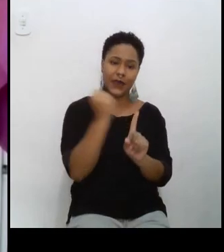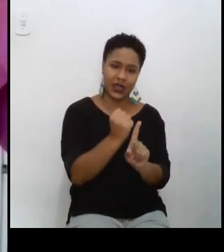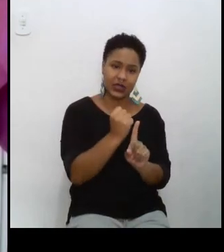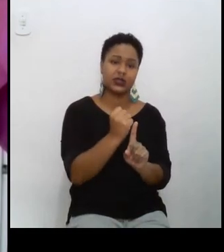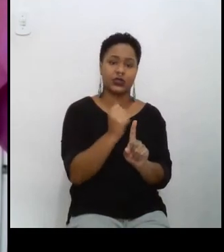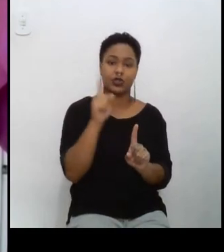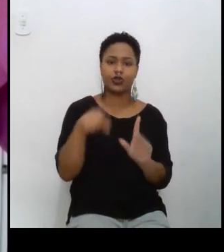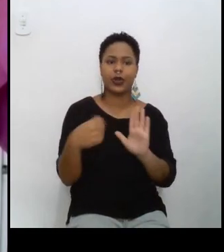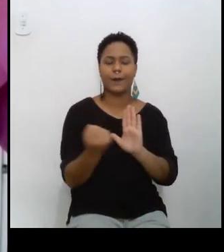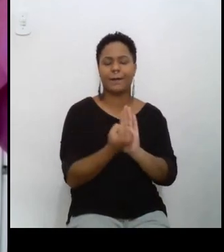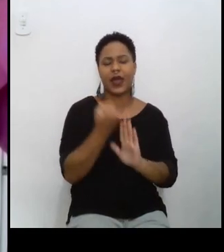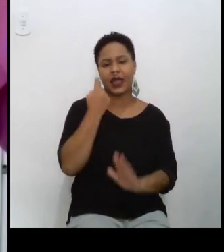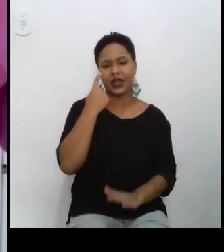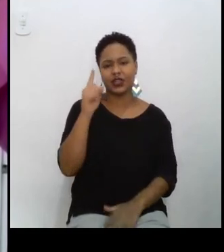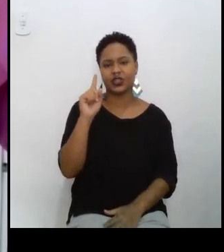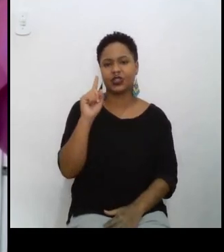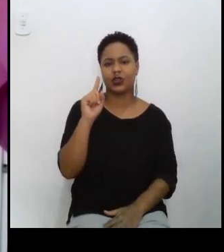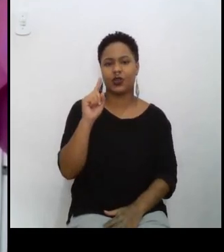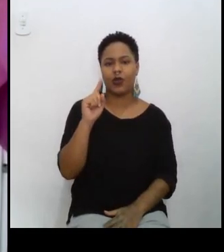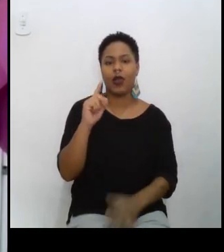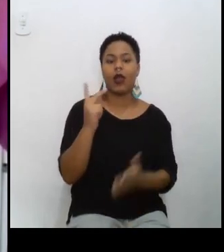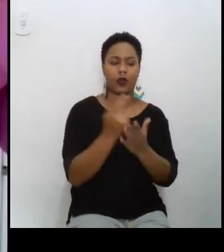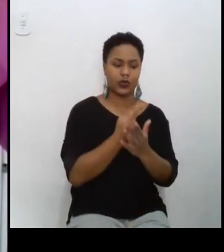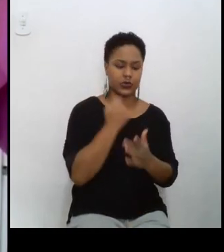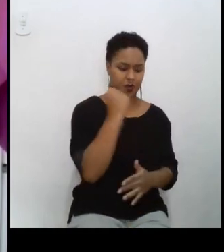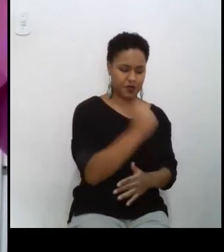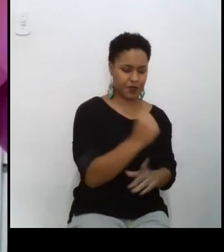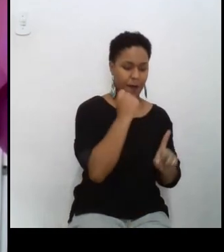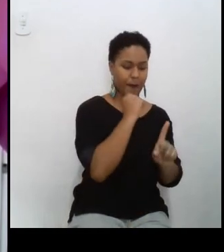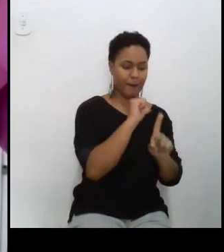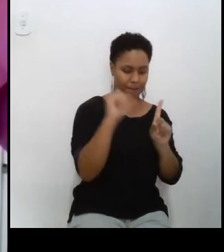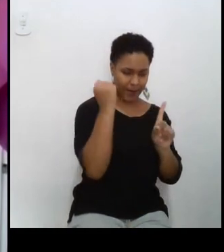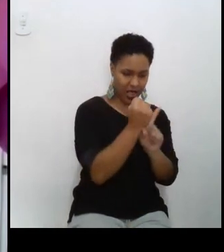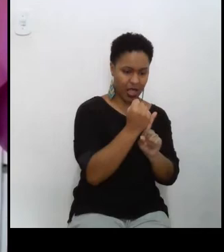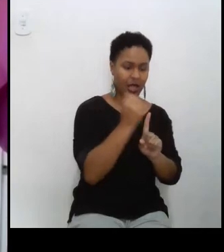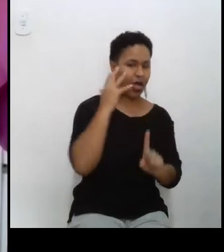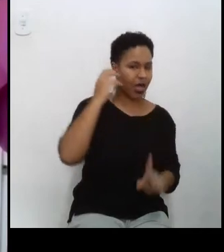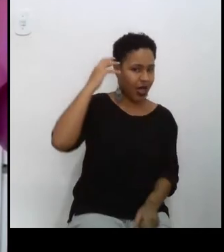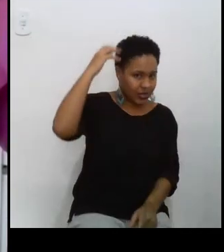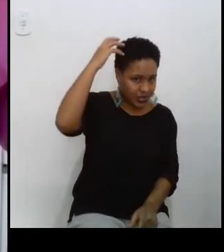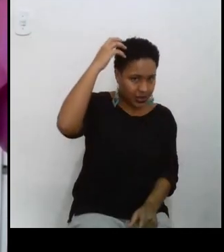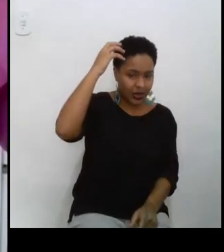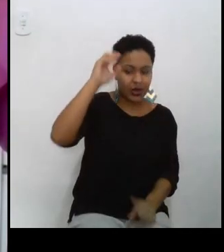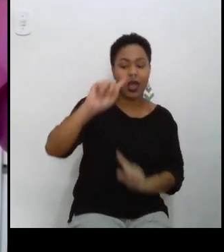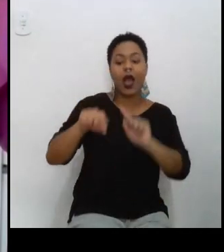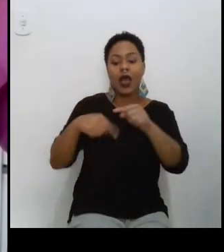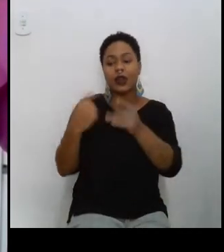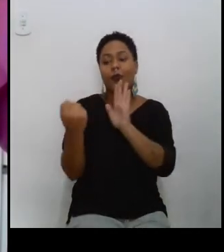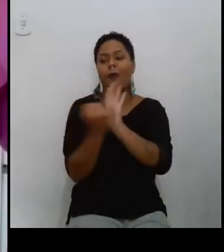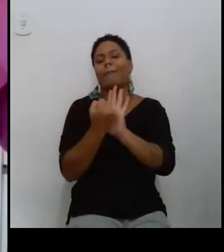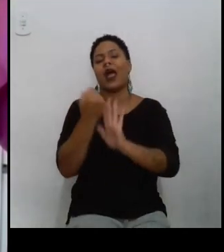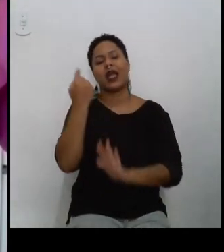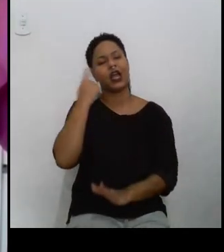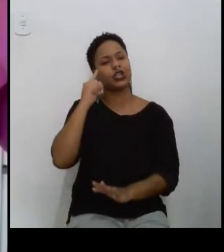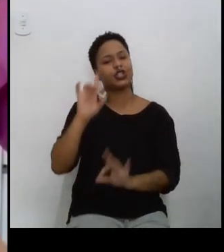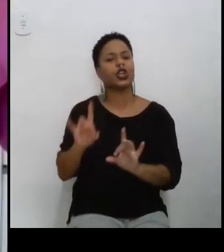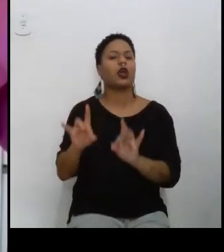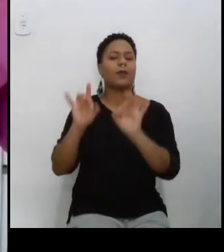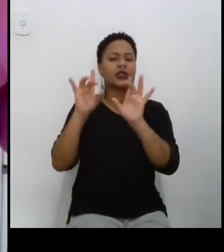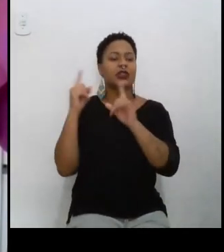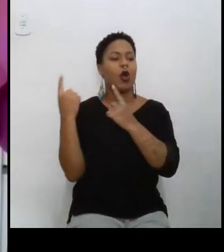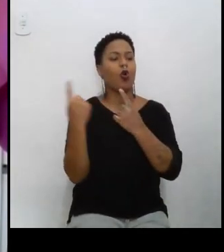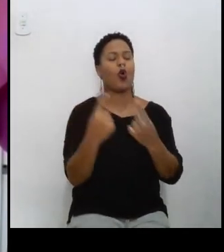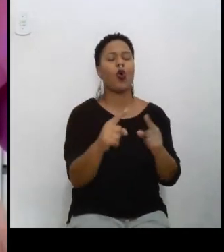a data de voz no dia seguinte do assassinato da Marielle e a importante a gente falar que esse debate público quando ele ele é